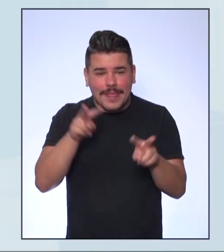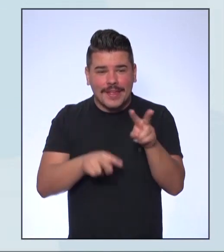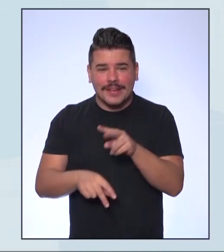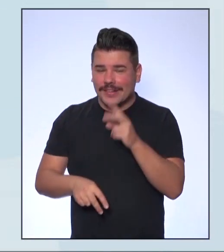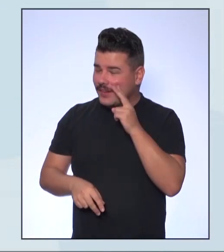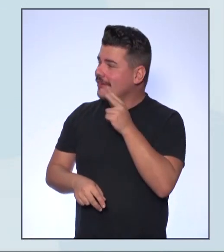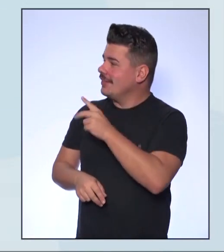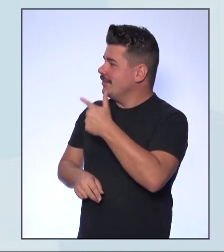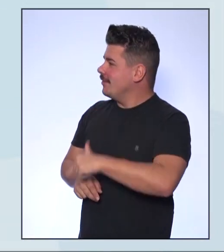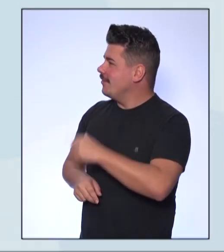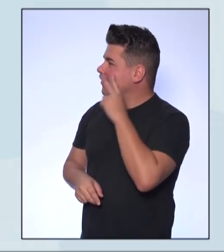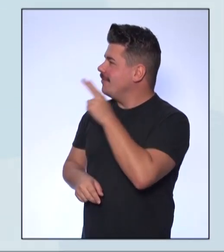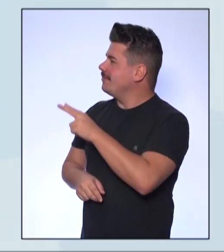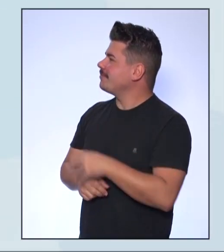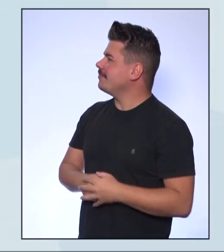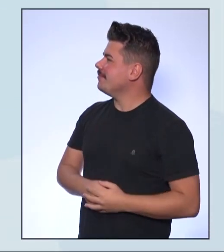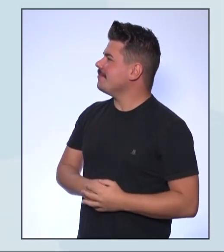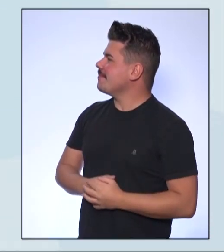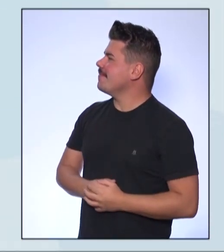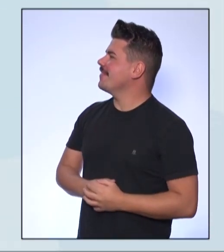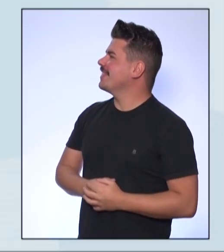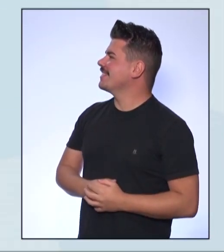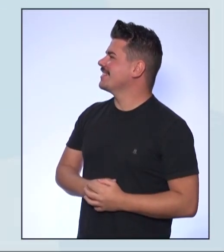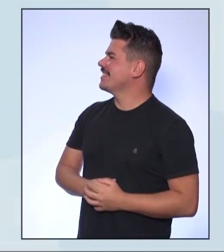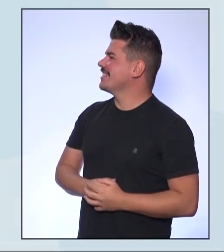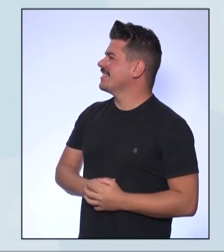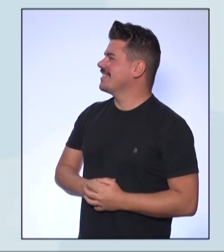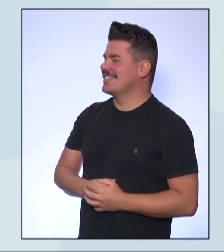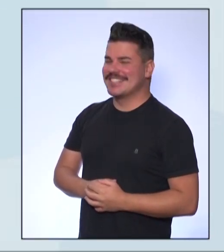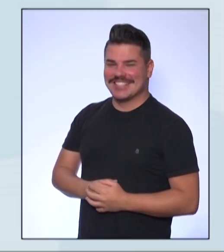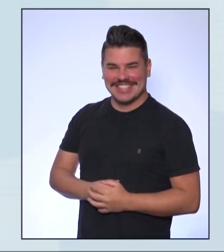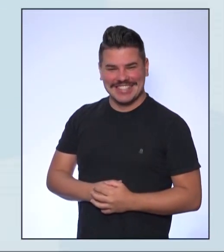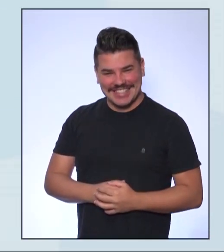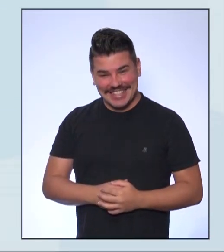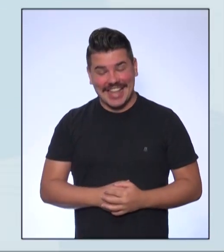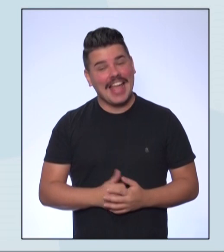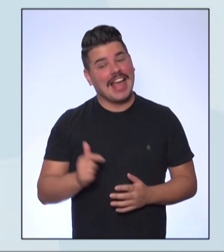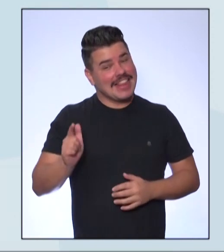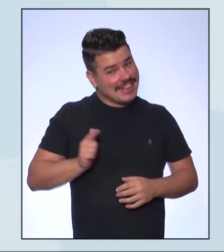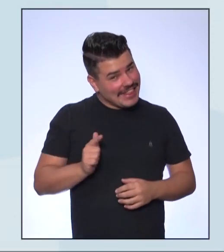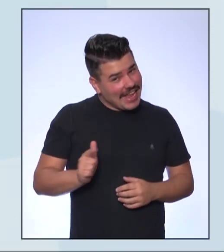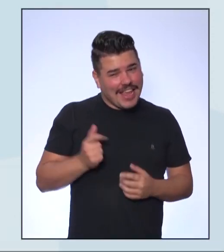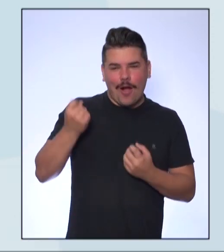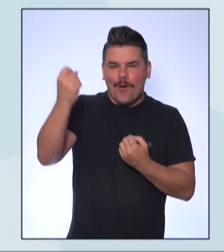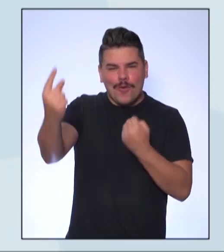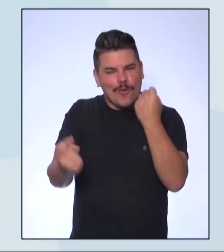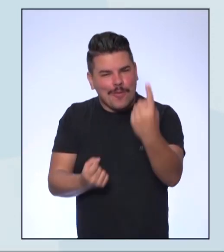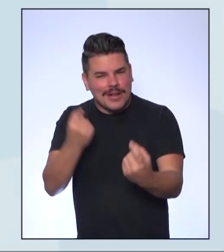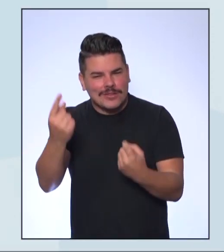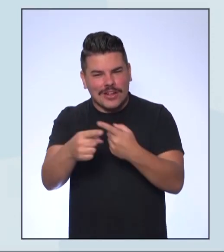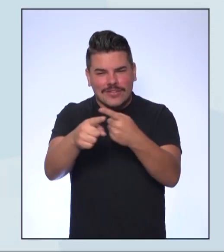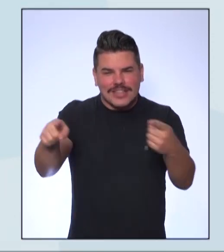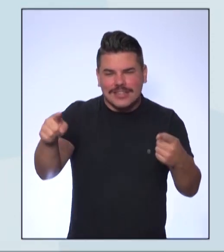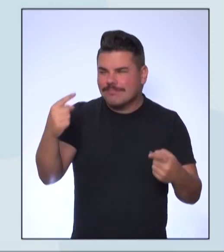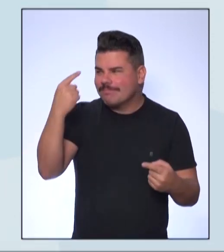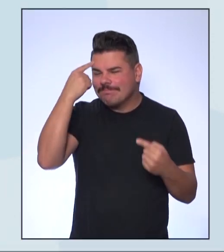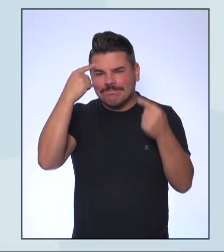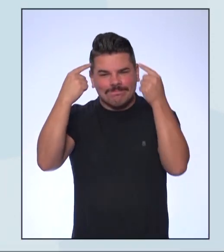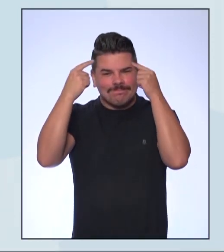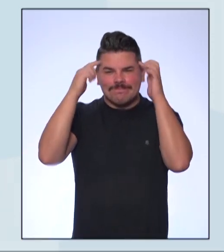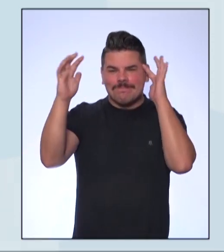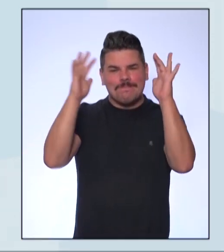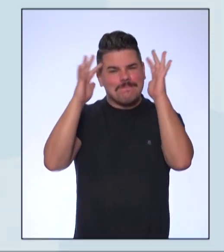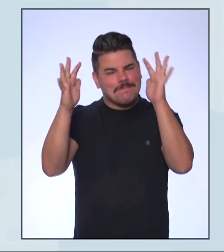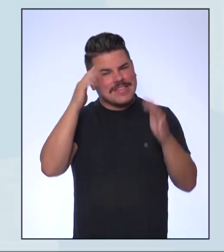colocar na tela de novo. Vou colocar algumas questões para vocês fazerem